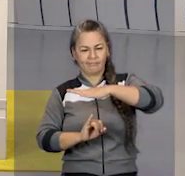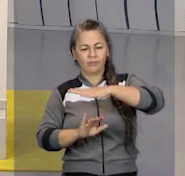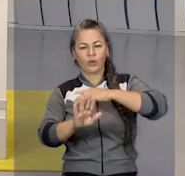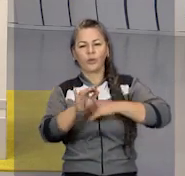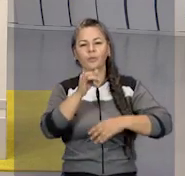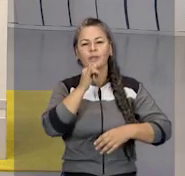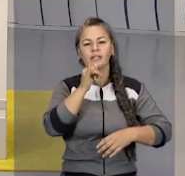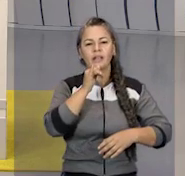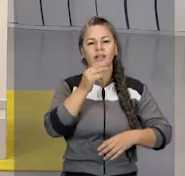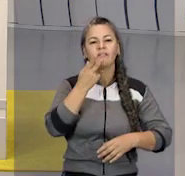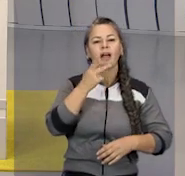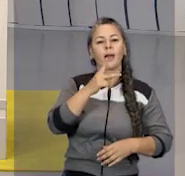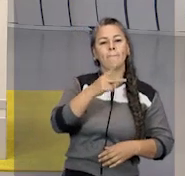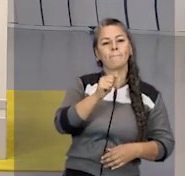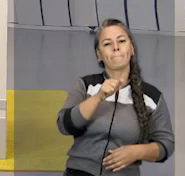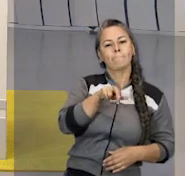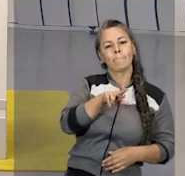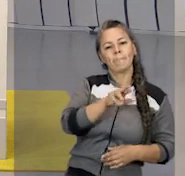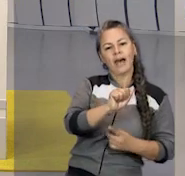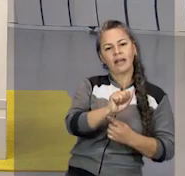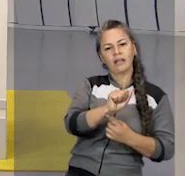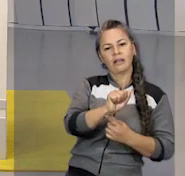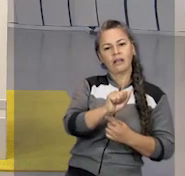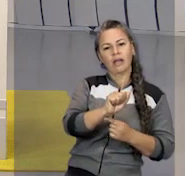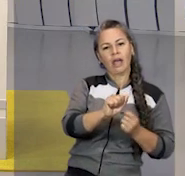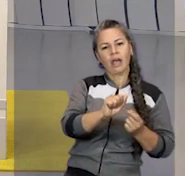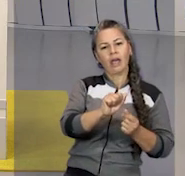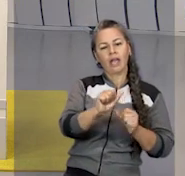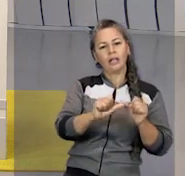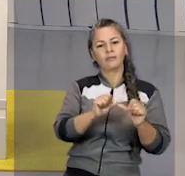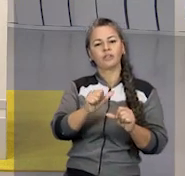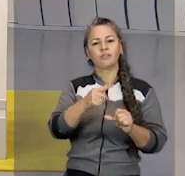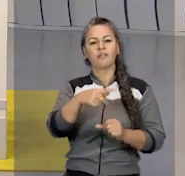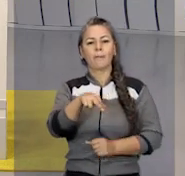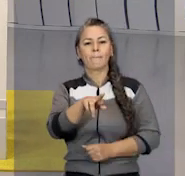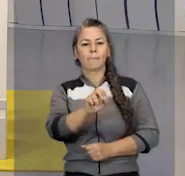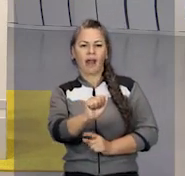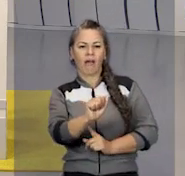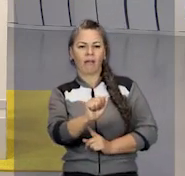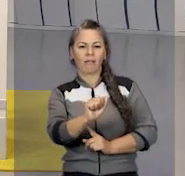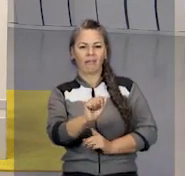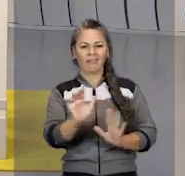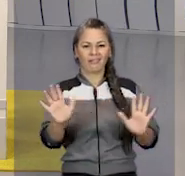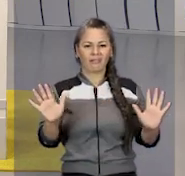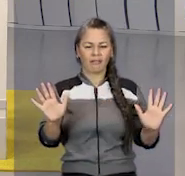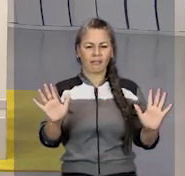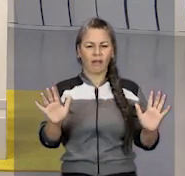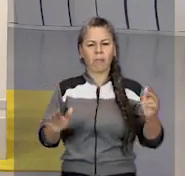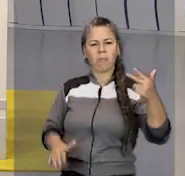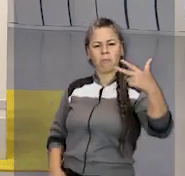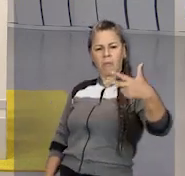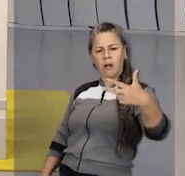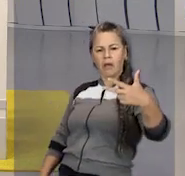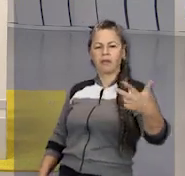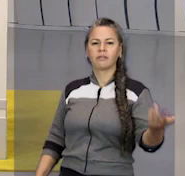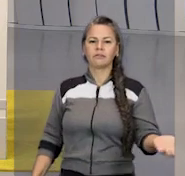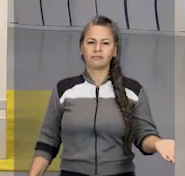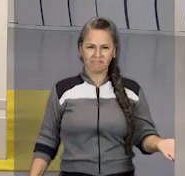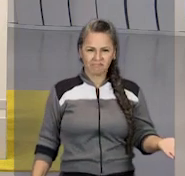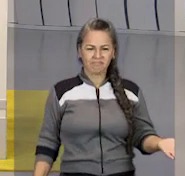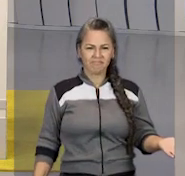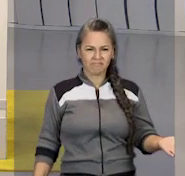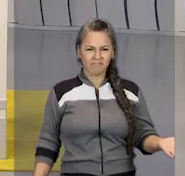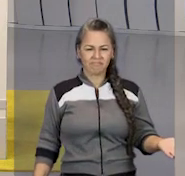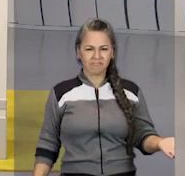falar para, ele fala pra. Tá vendo? Nós temos essa contração aí,